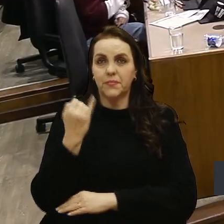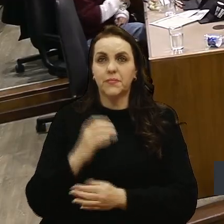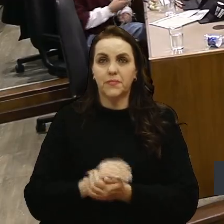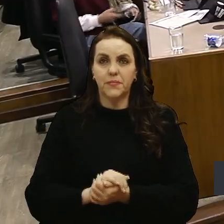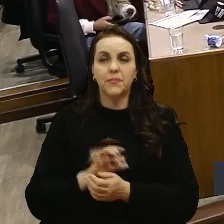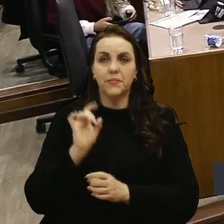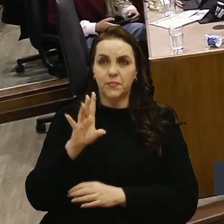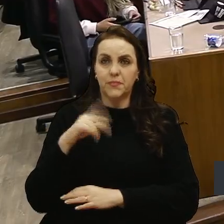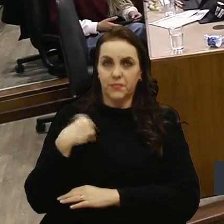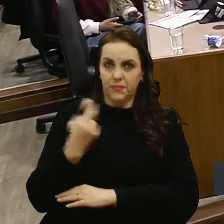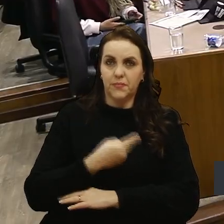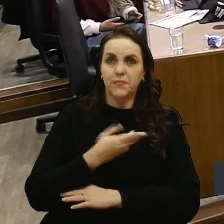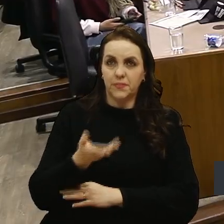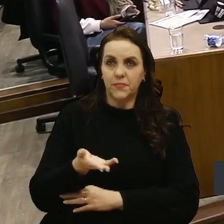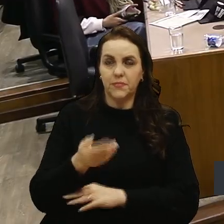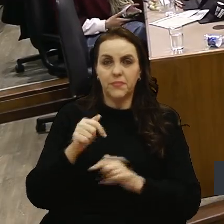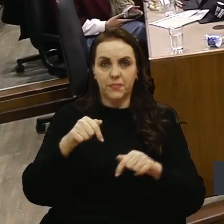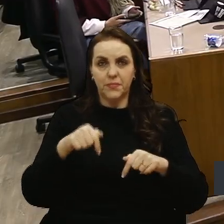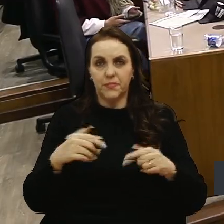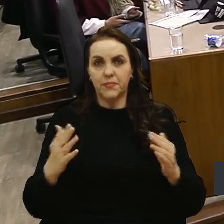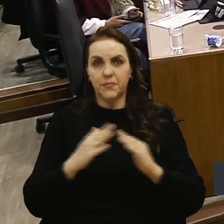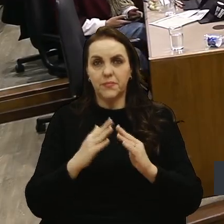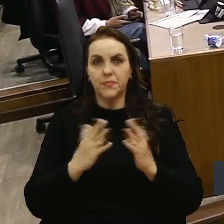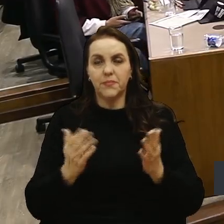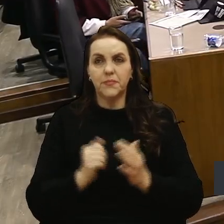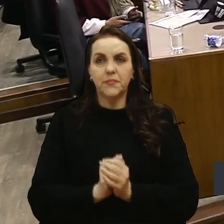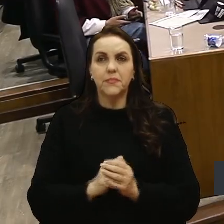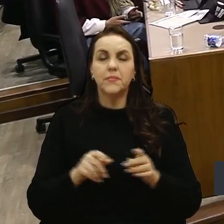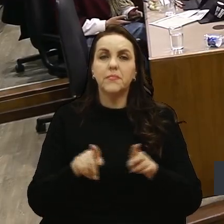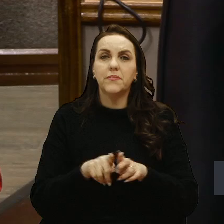apenas para nós, pares desta casa, mas também